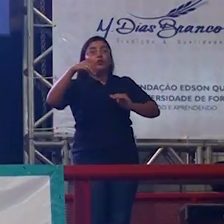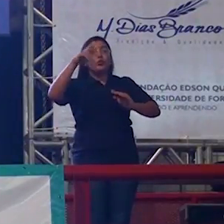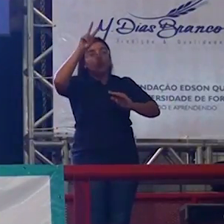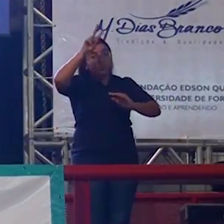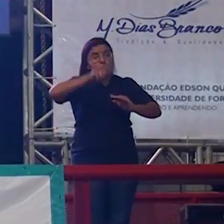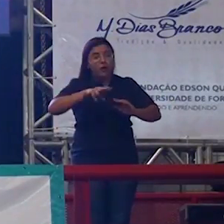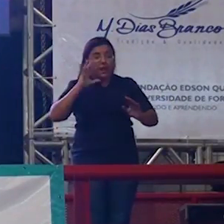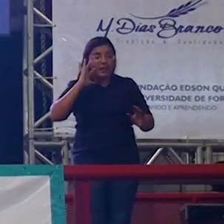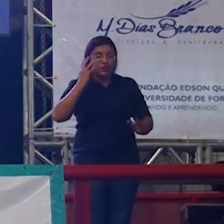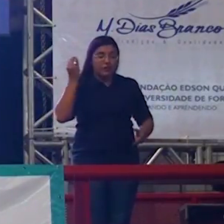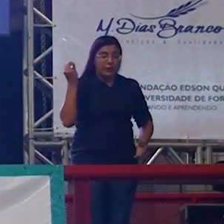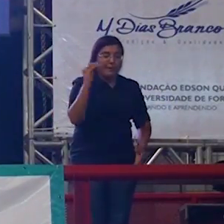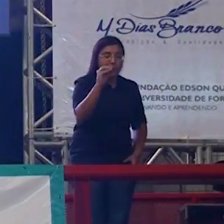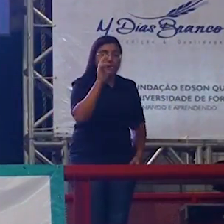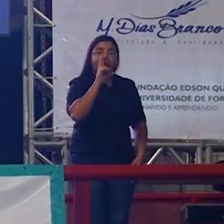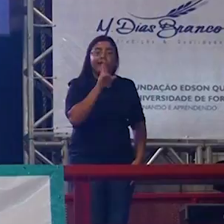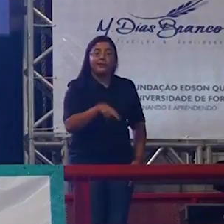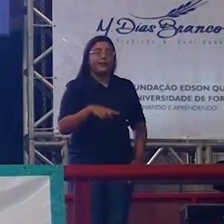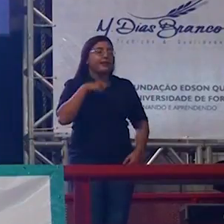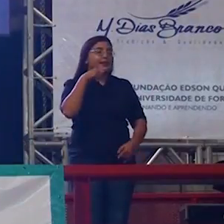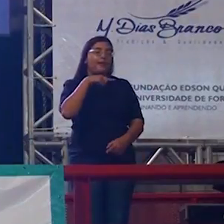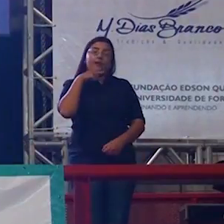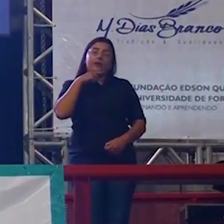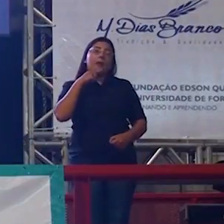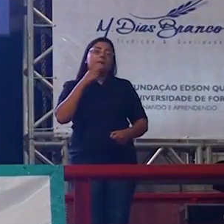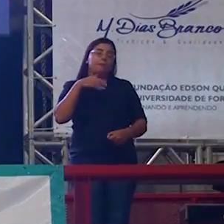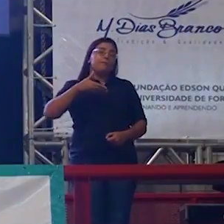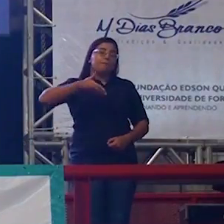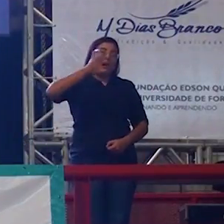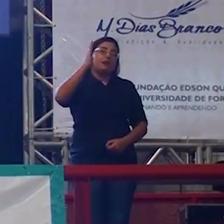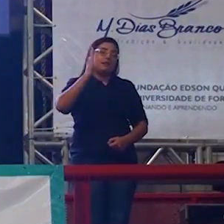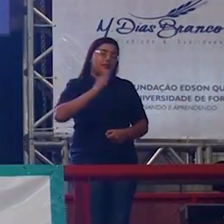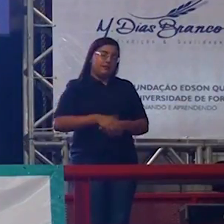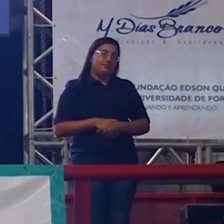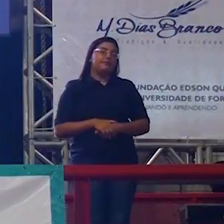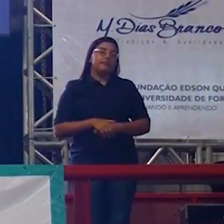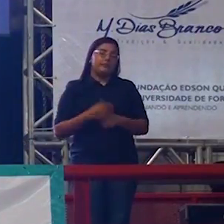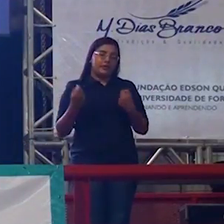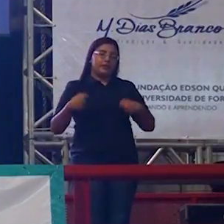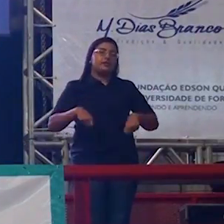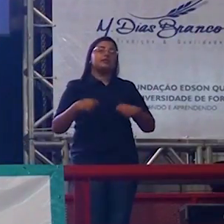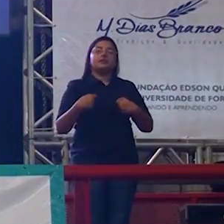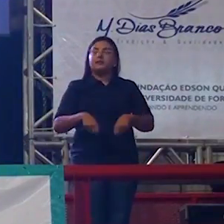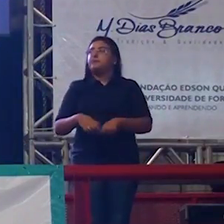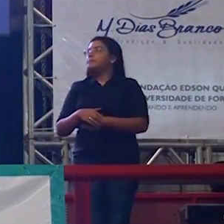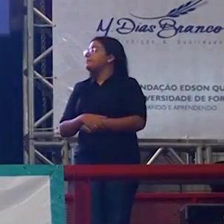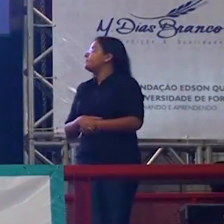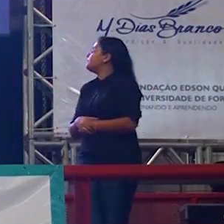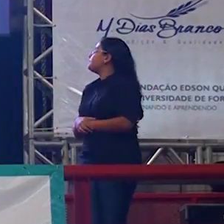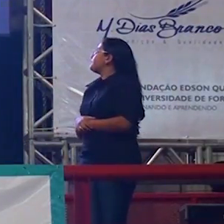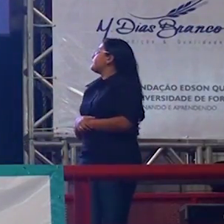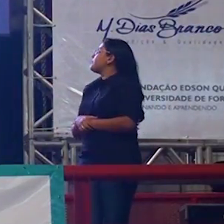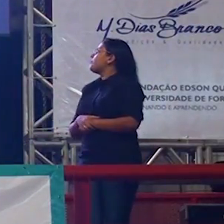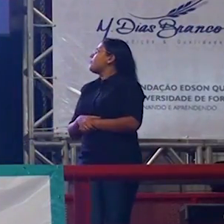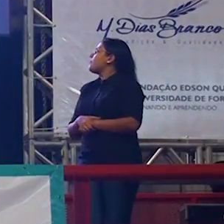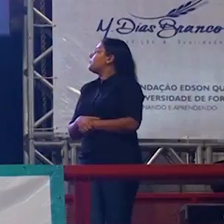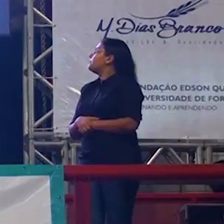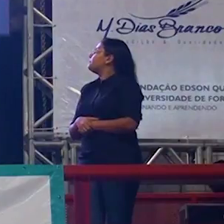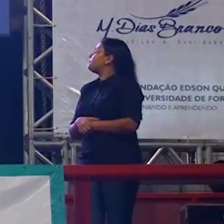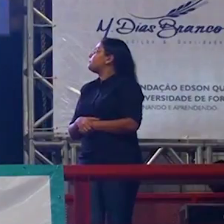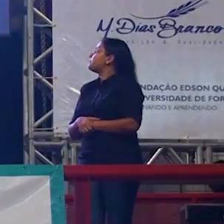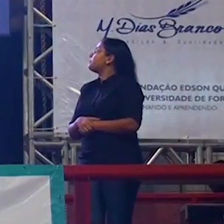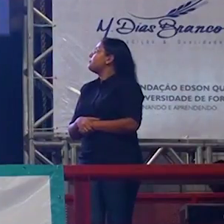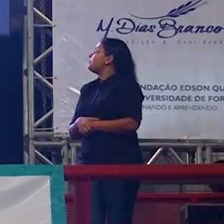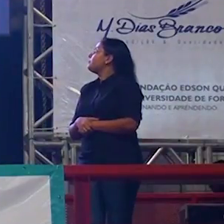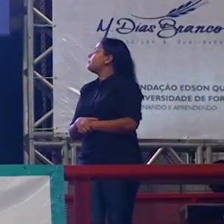Se você não consegue, não tem tempo para isso, você tem que chutar. ok? E assim eu usei os meus